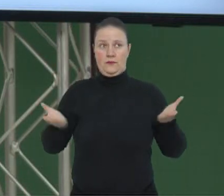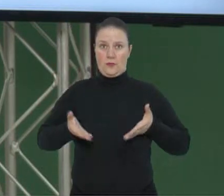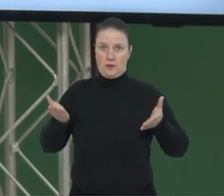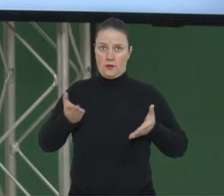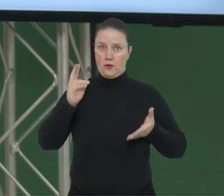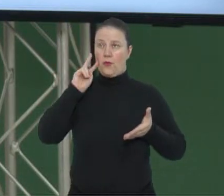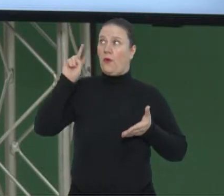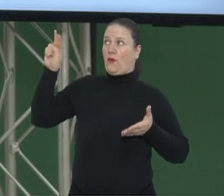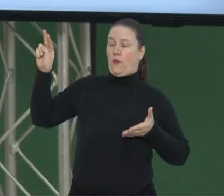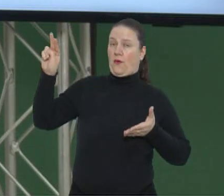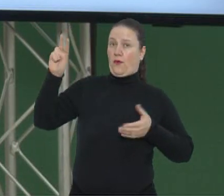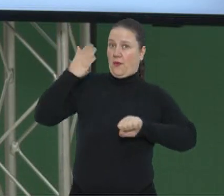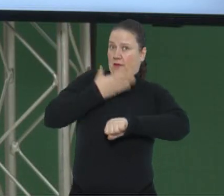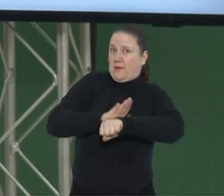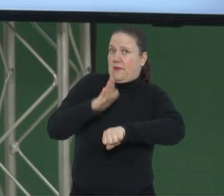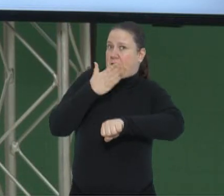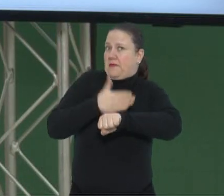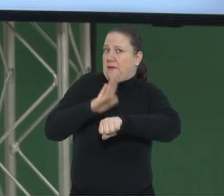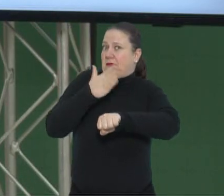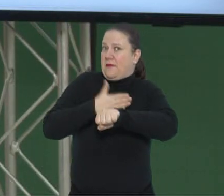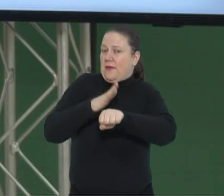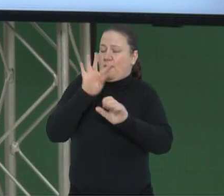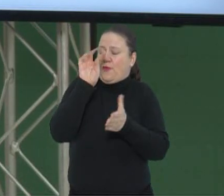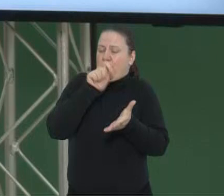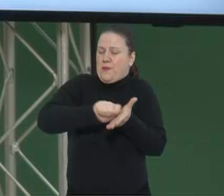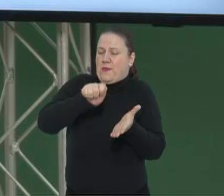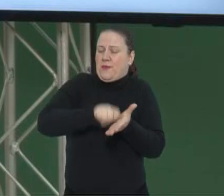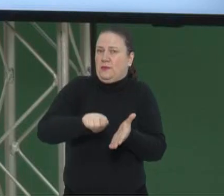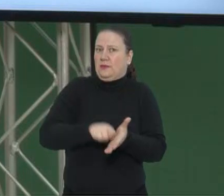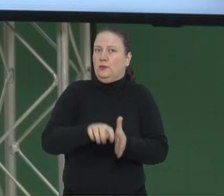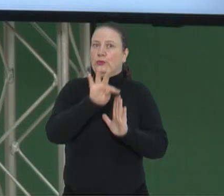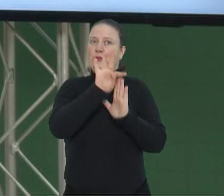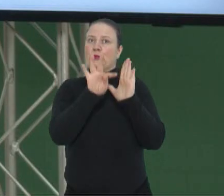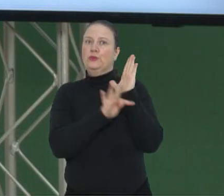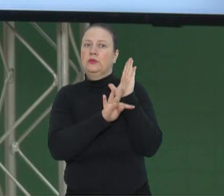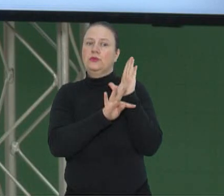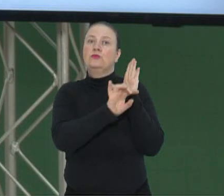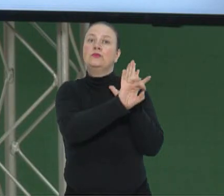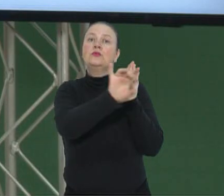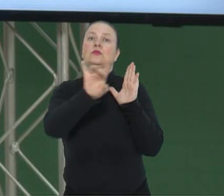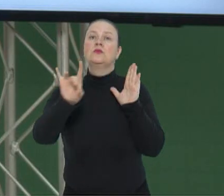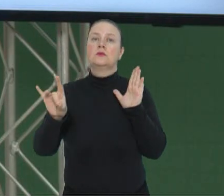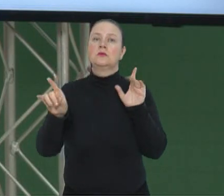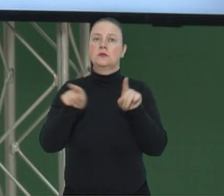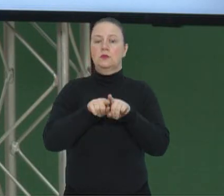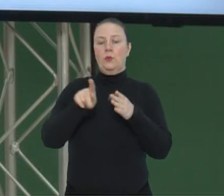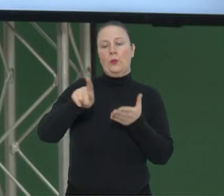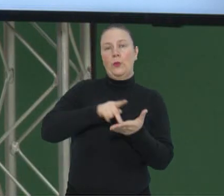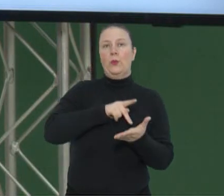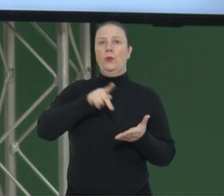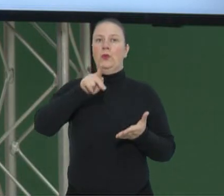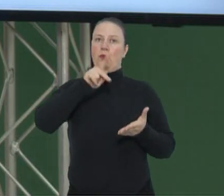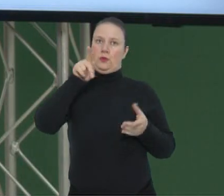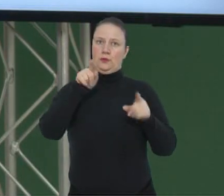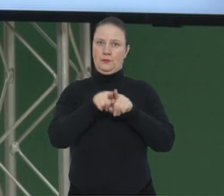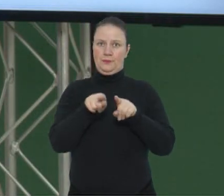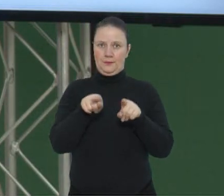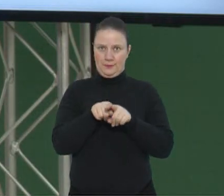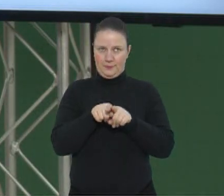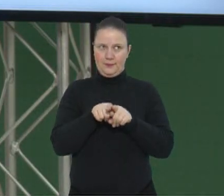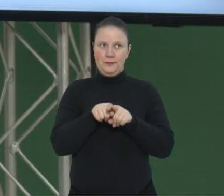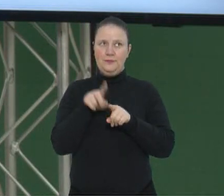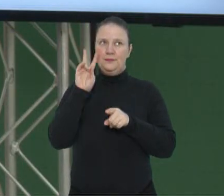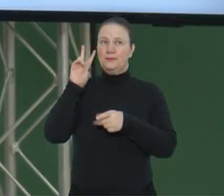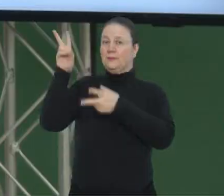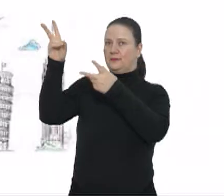a mão na massa, produzir o texto de vocês, produzir o poema, uma pequena estrofe, né? Então,